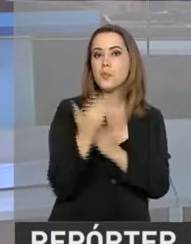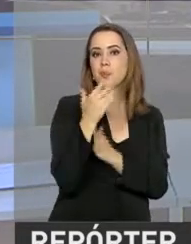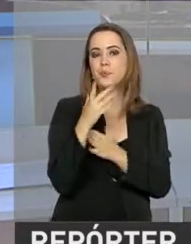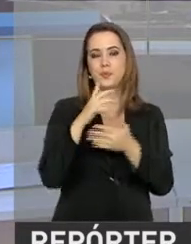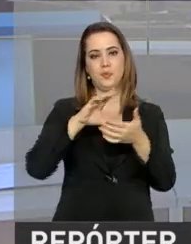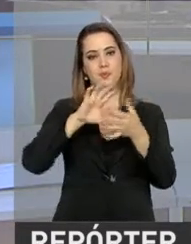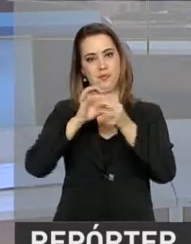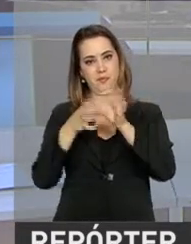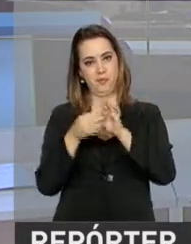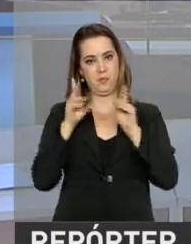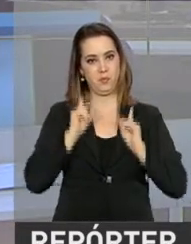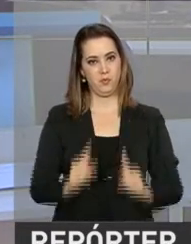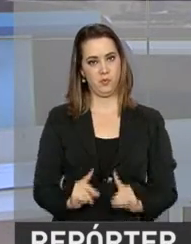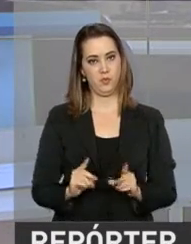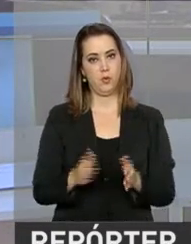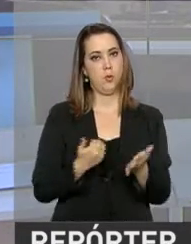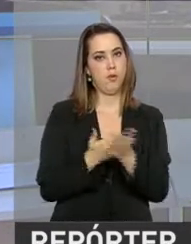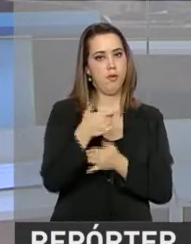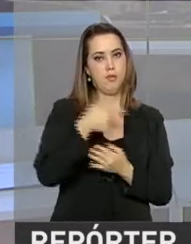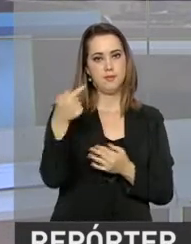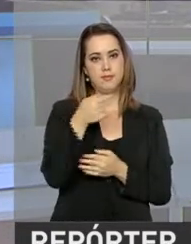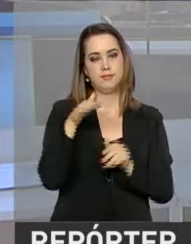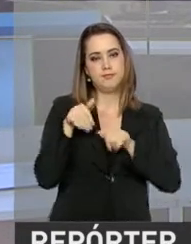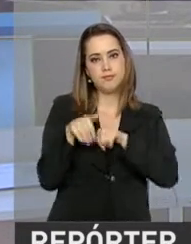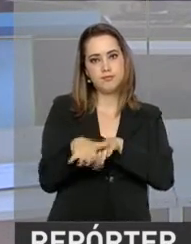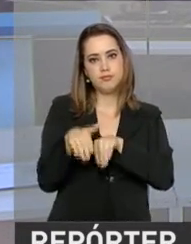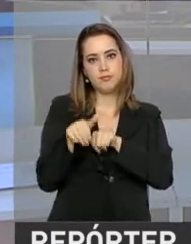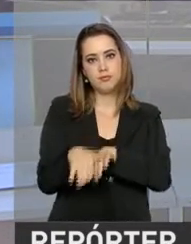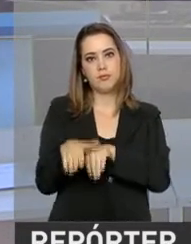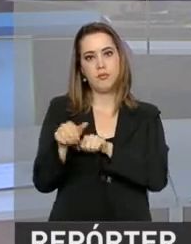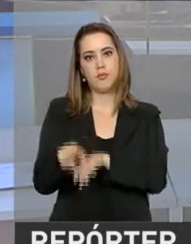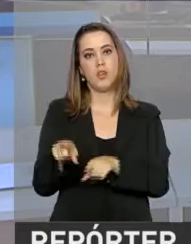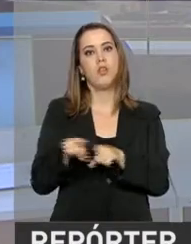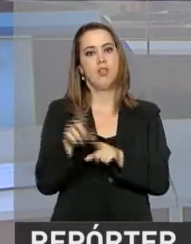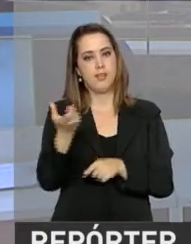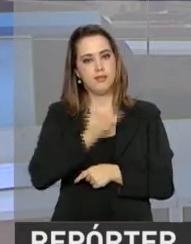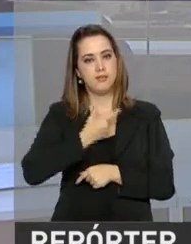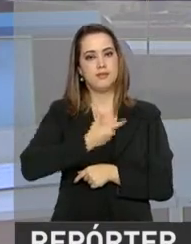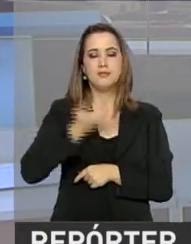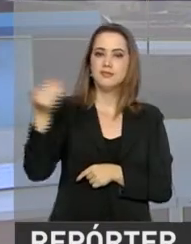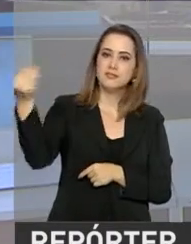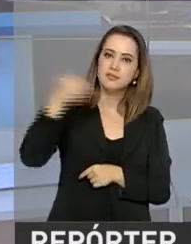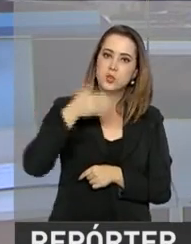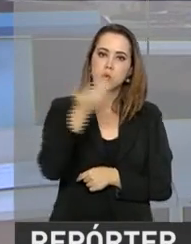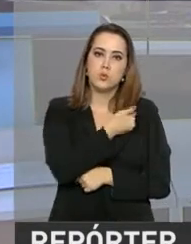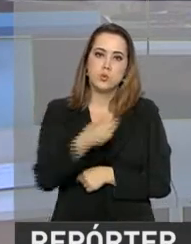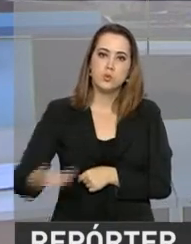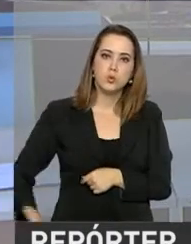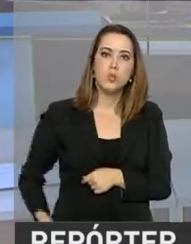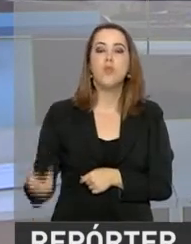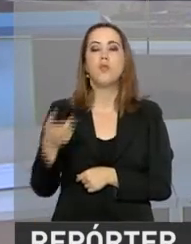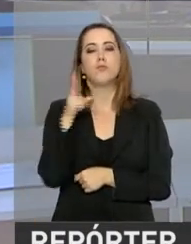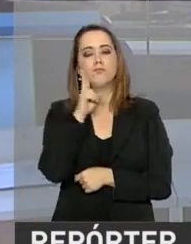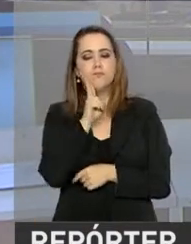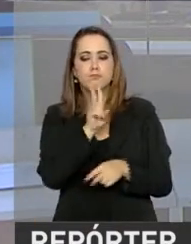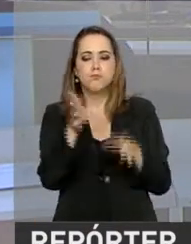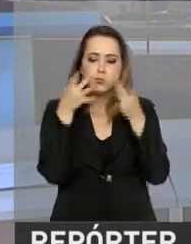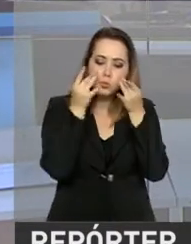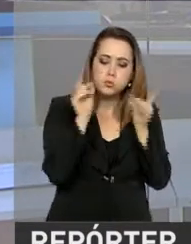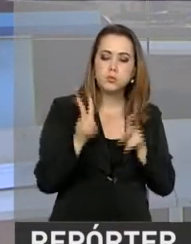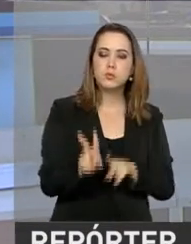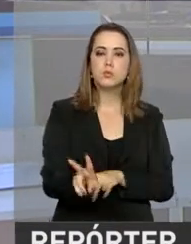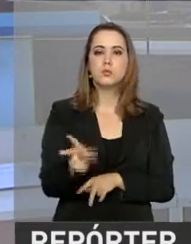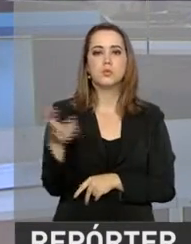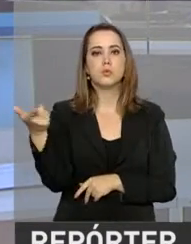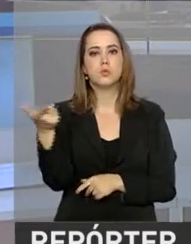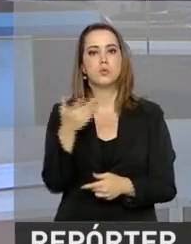paraolimpíadas a partir de 7 de setembro tem mais medalhas vindo por aí o governo está atento para que novamente tudo ocorra da melhor forma